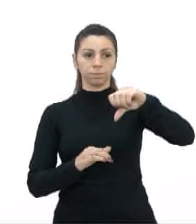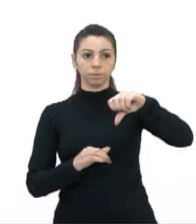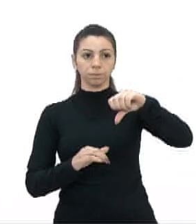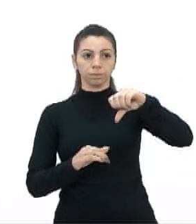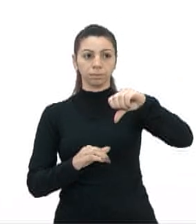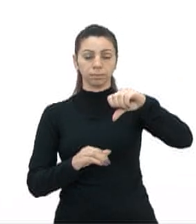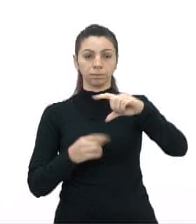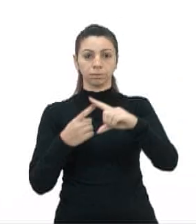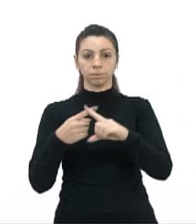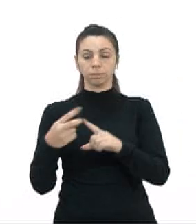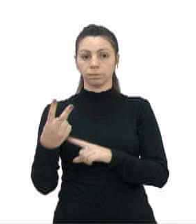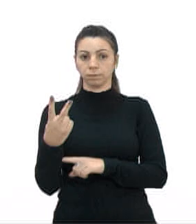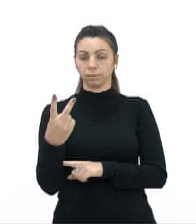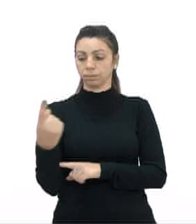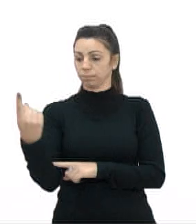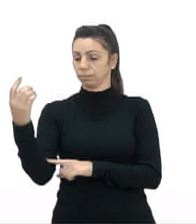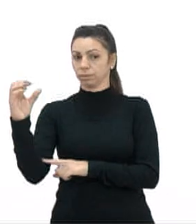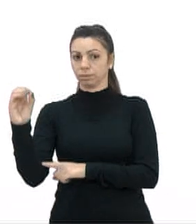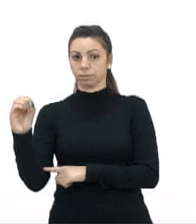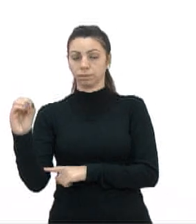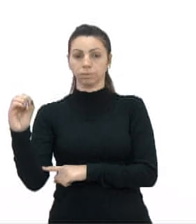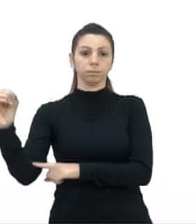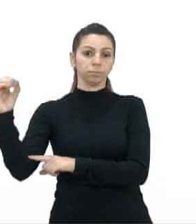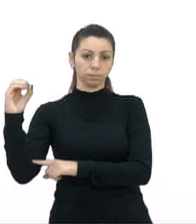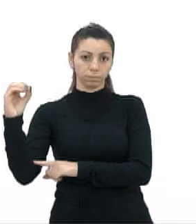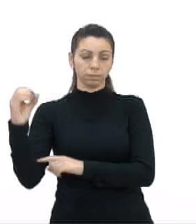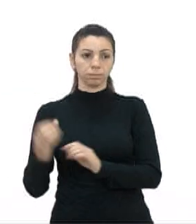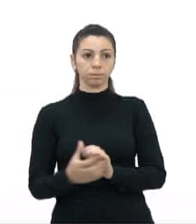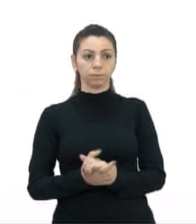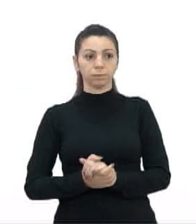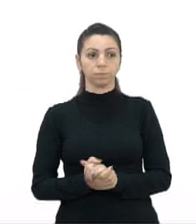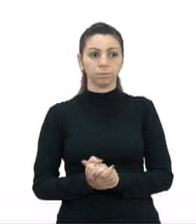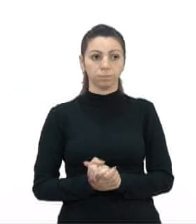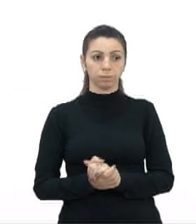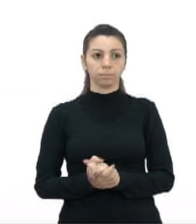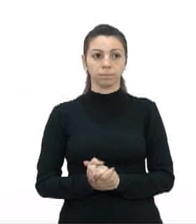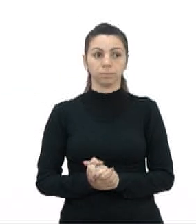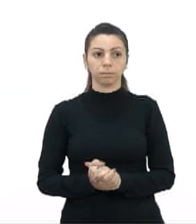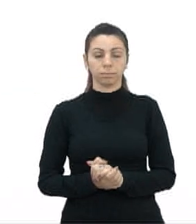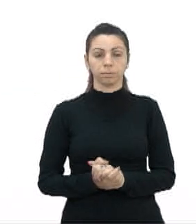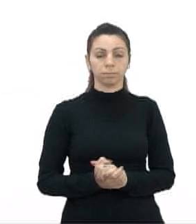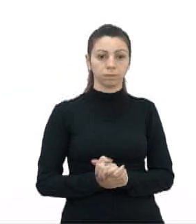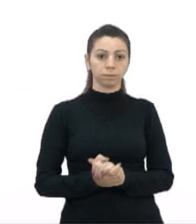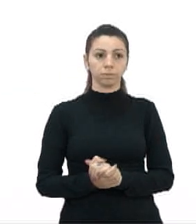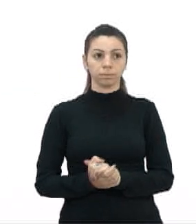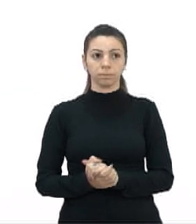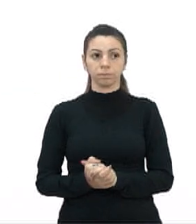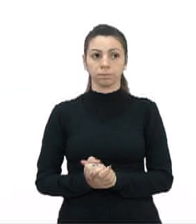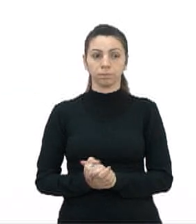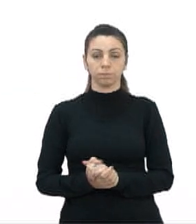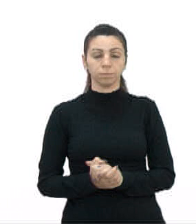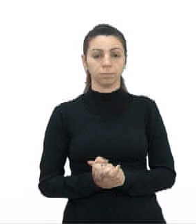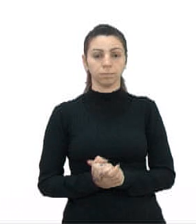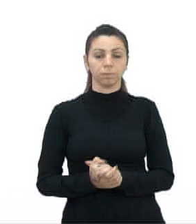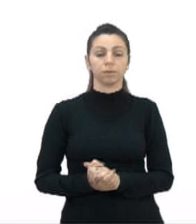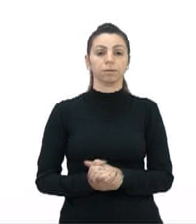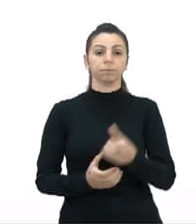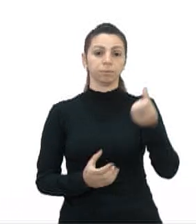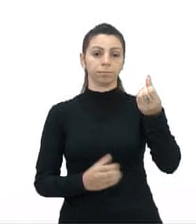18 oxigênios, lá do outro lado, 6 vezes 1, 6 carbonos, 3 vezes 2, 6 carbonos.